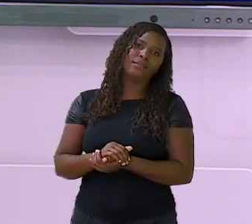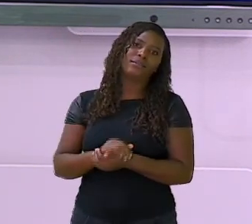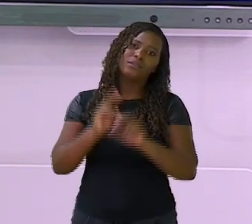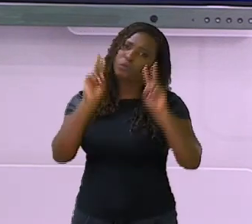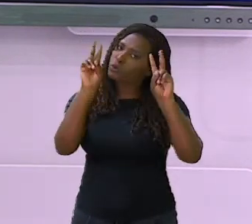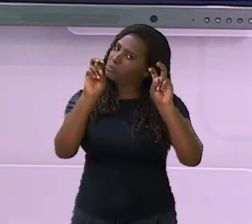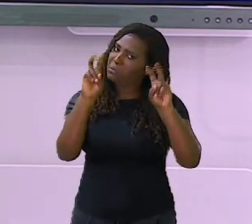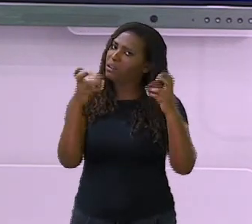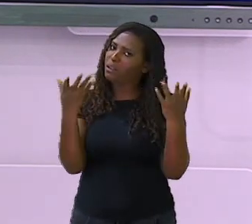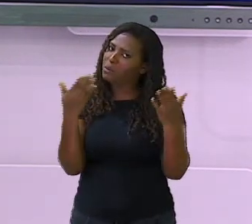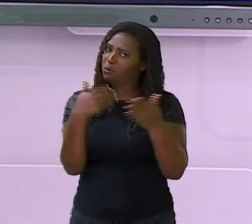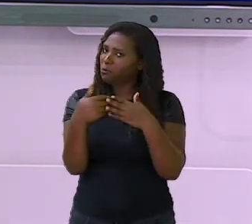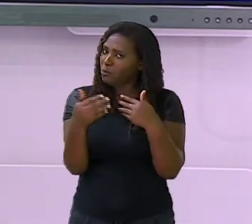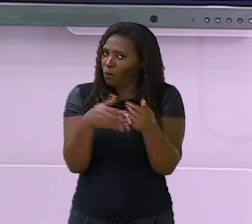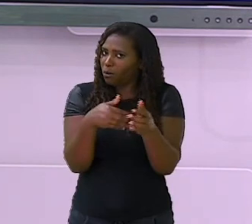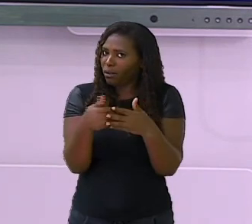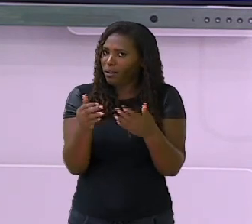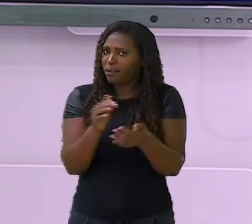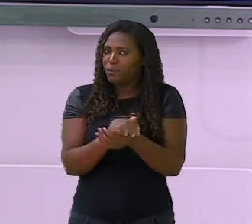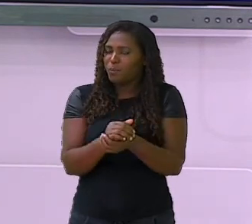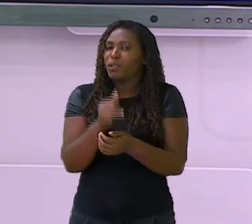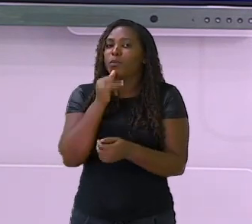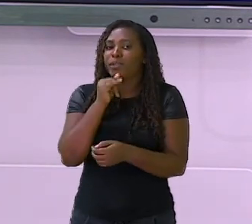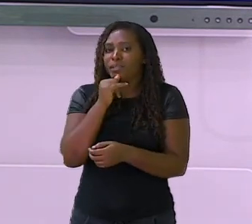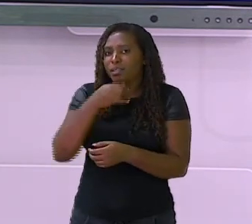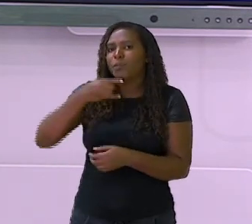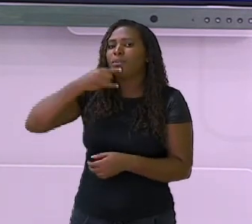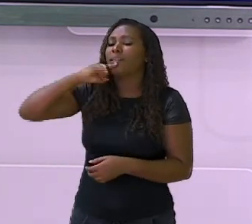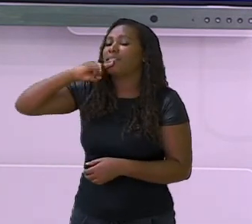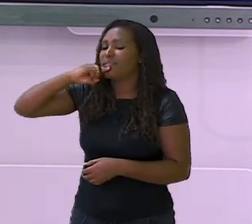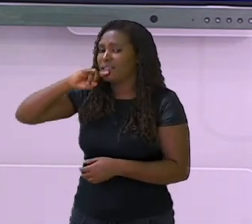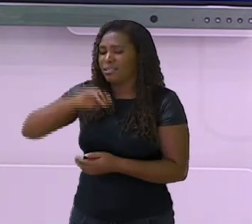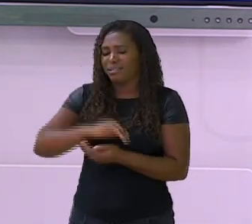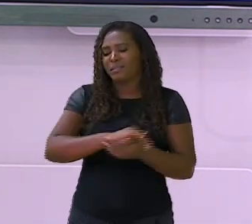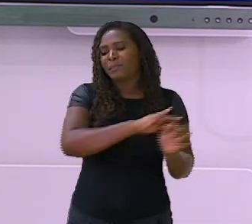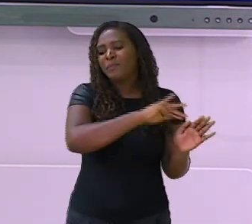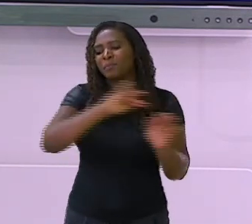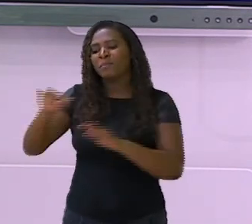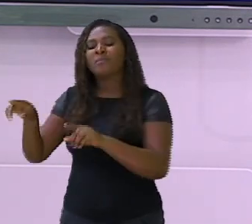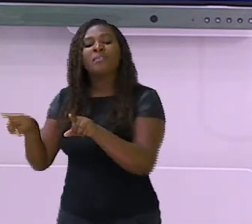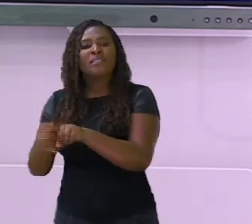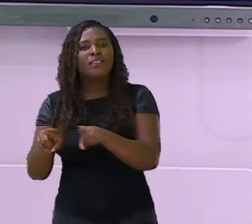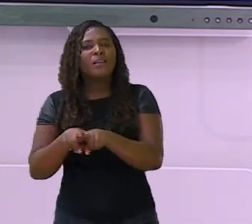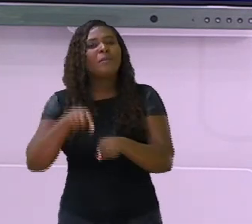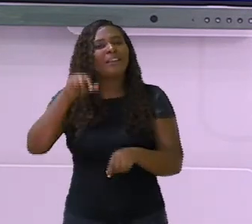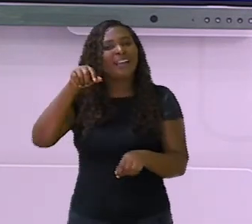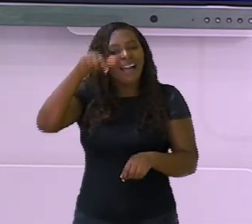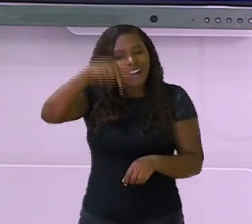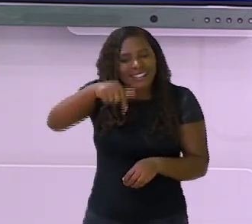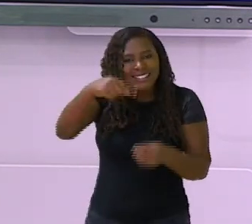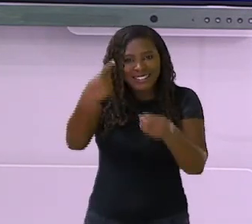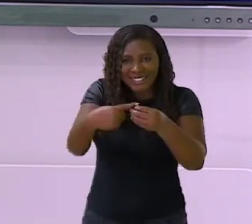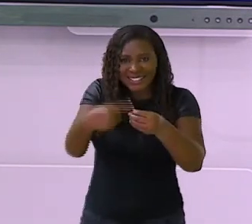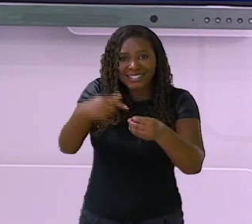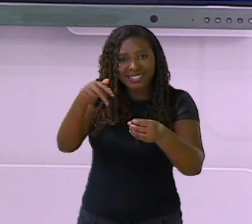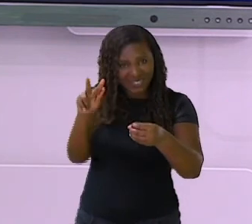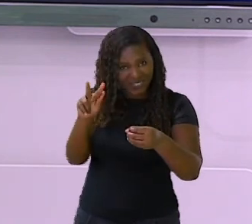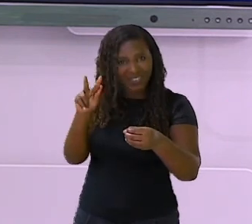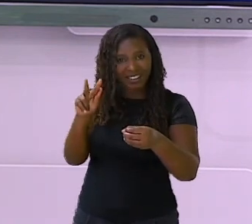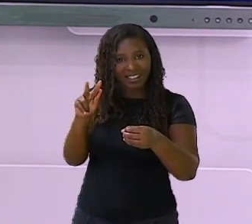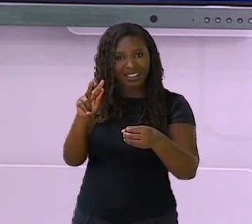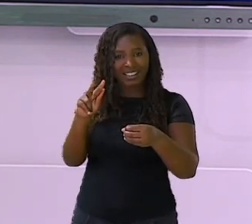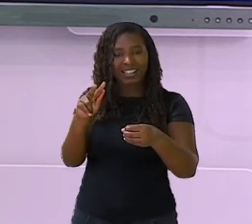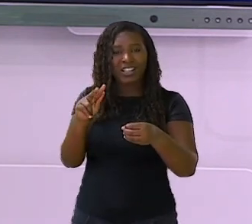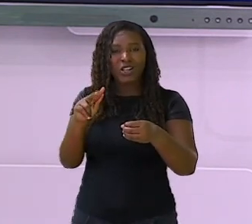situação. E aí a gente tem também Governador Valadares, a gente tem, olha só, o Museu de Governador Valadares foi fundado